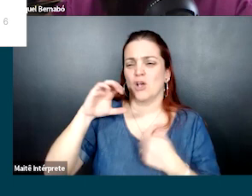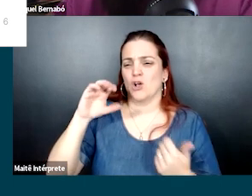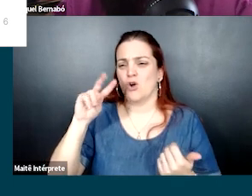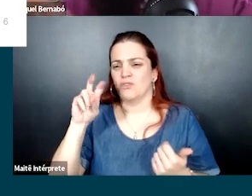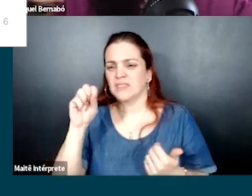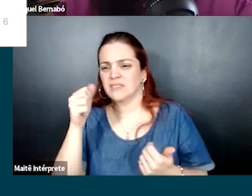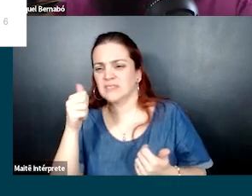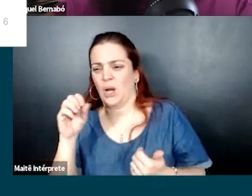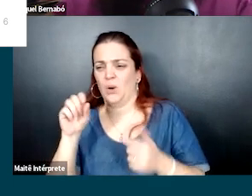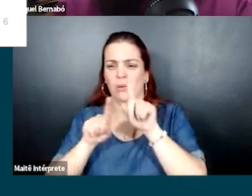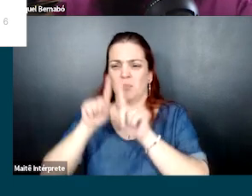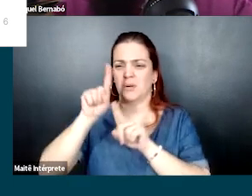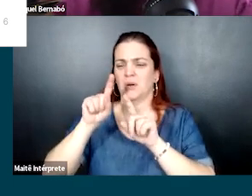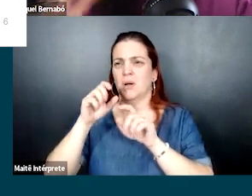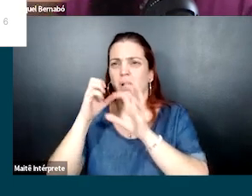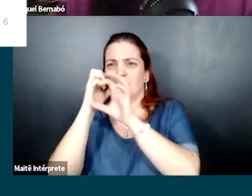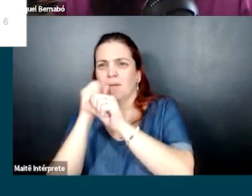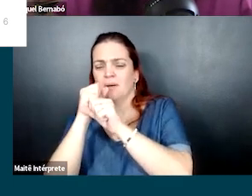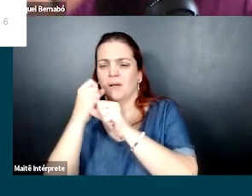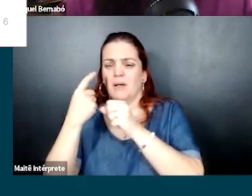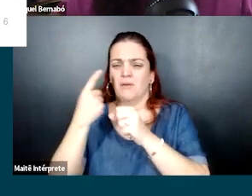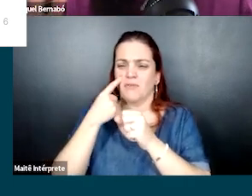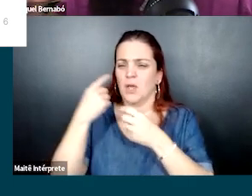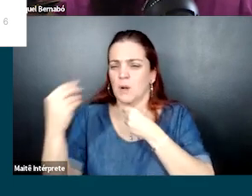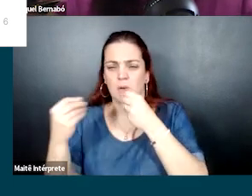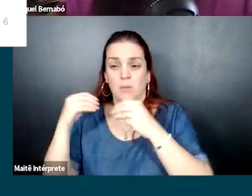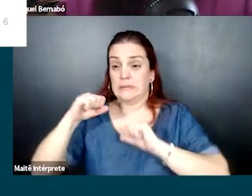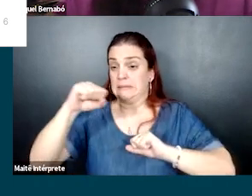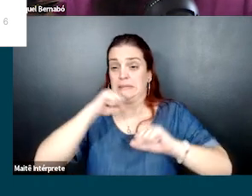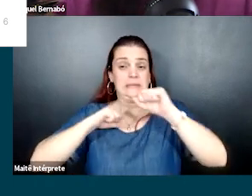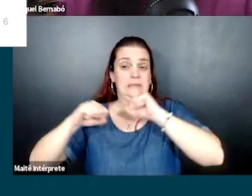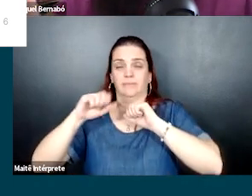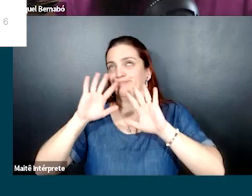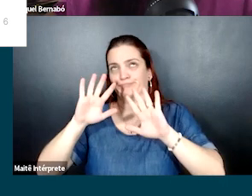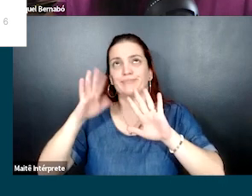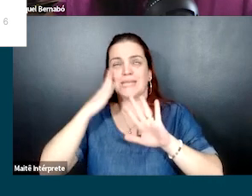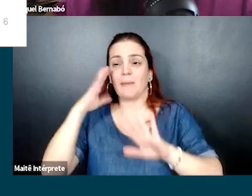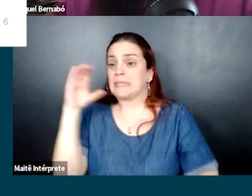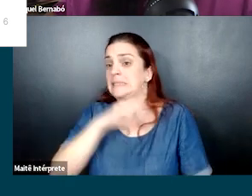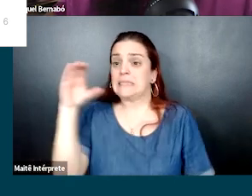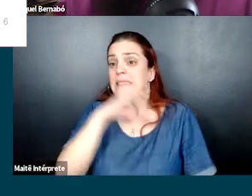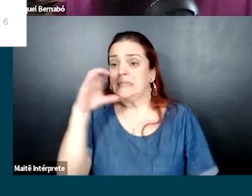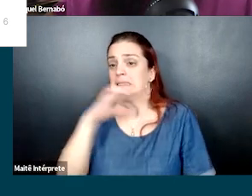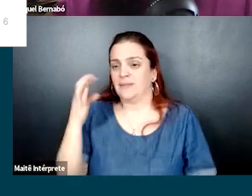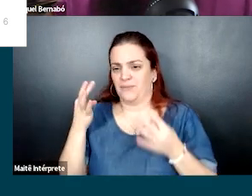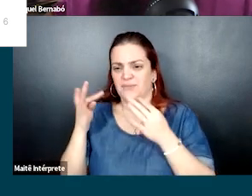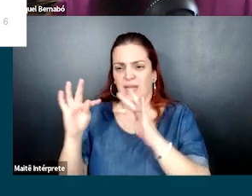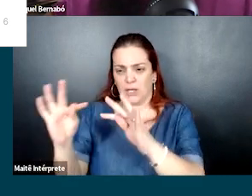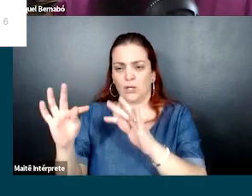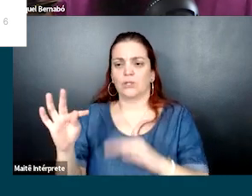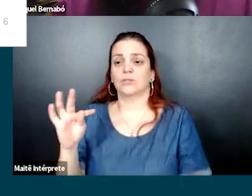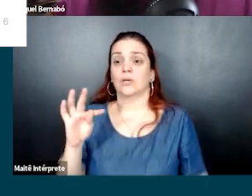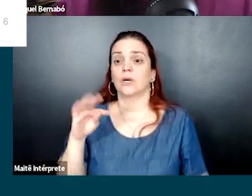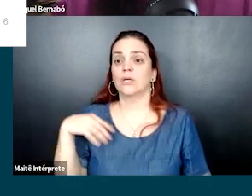tá, conversão, engajamento, e tá falando das métricas, e não sei o quê, tem que mexer, tem que olhar os dados, e tudo era uma correria, como sempre é na tecnologia,